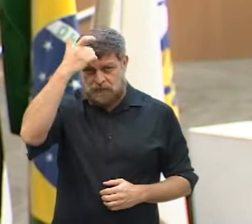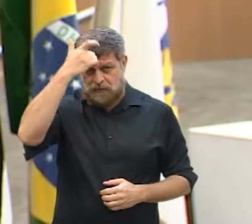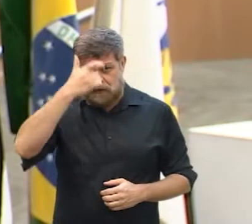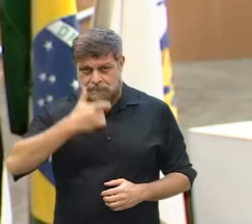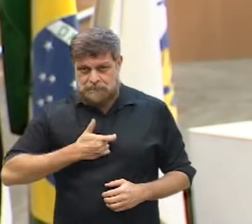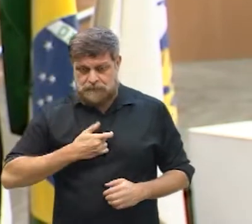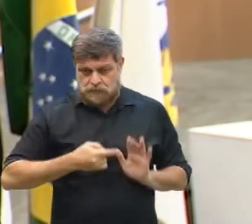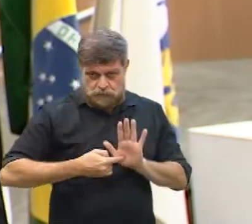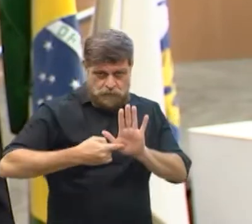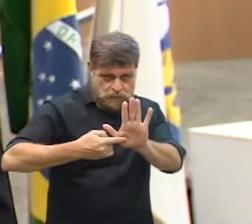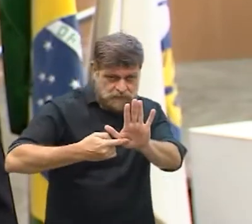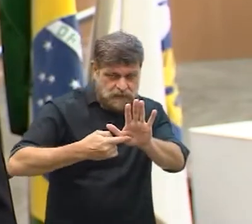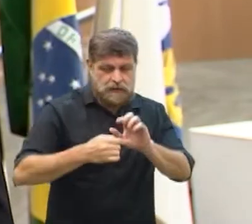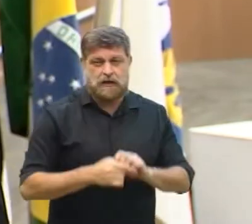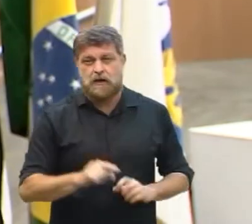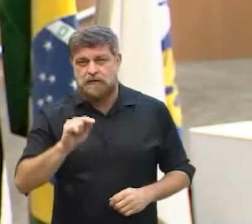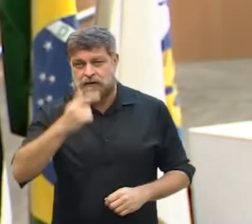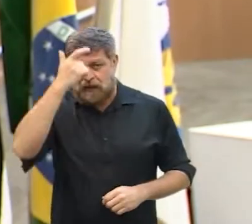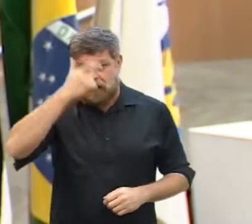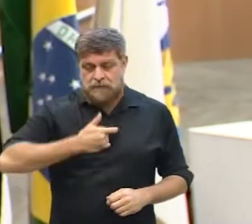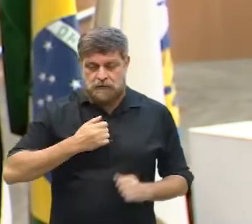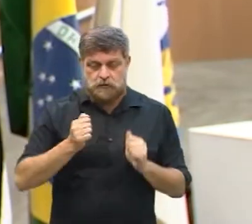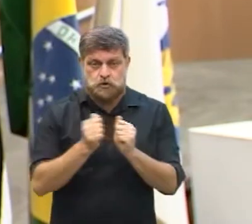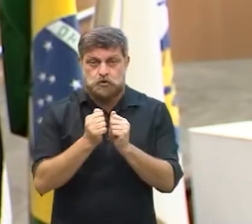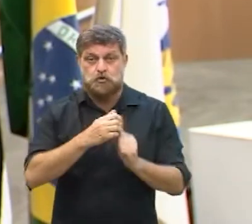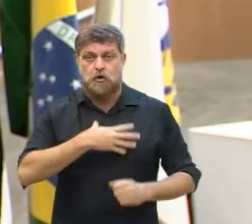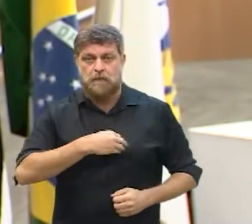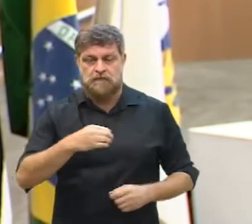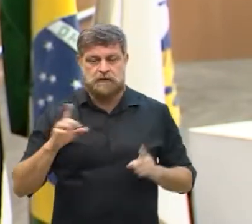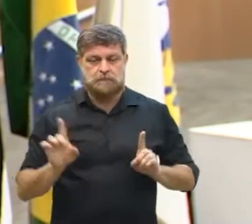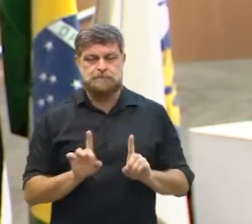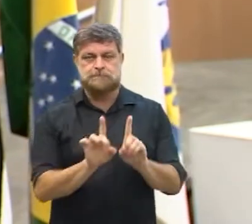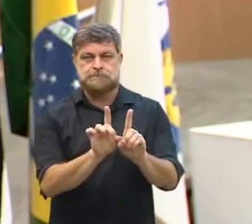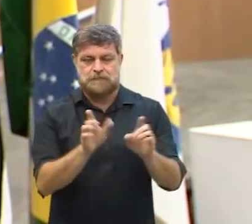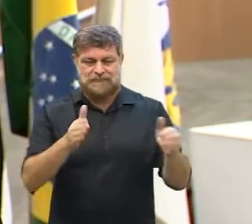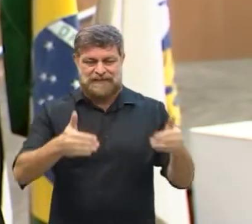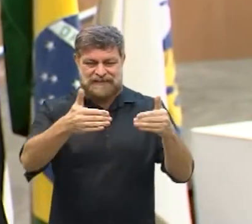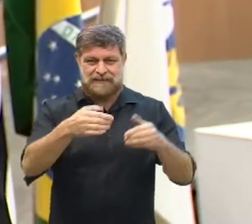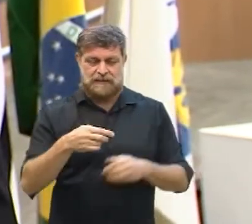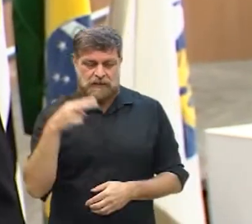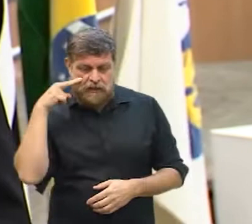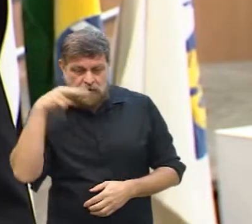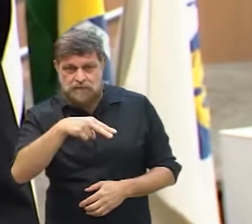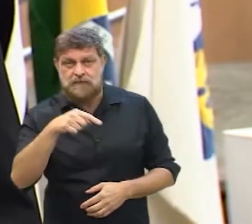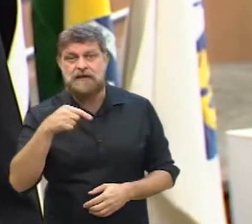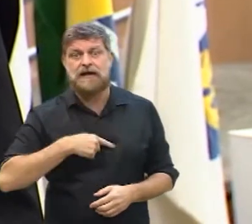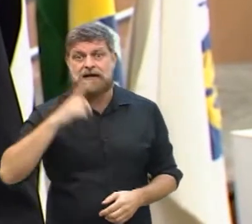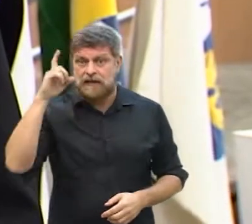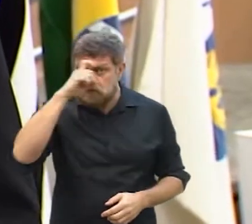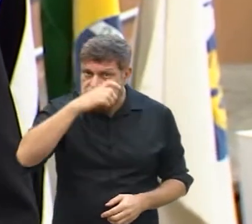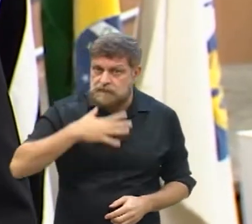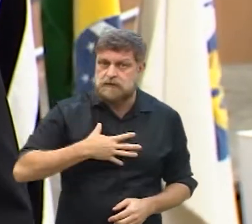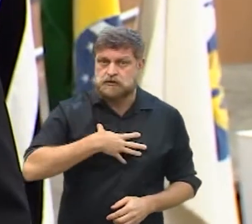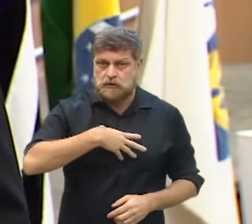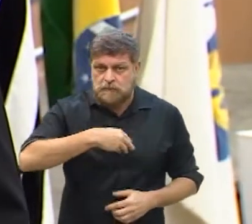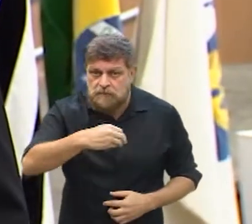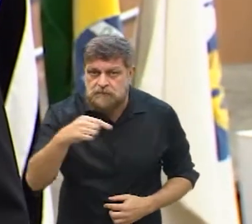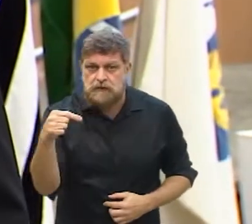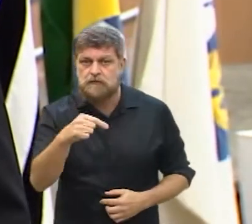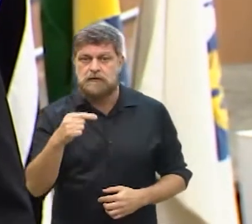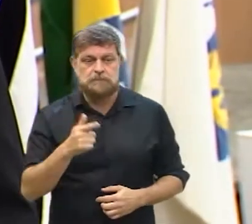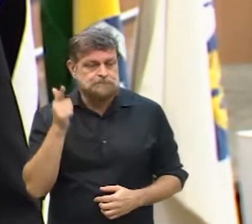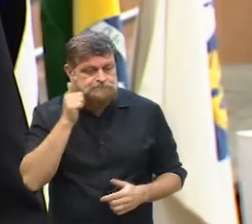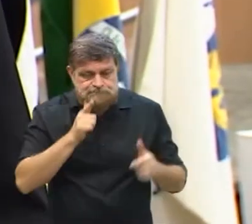possa testificar, eu acompanhei meu filho dentro da sala de aula e vi o trabalho que ele dava com relação a